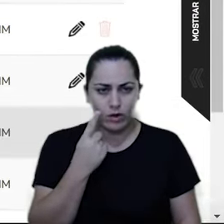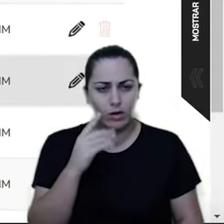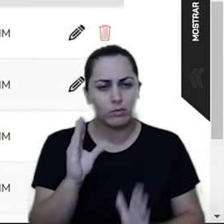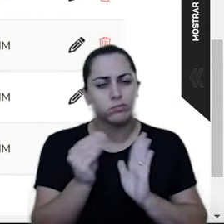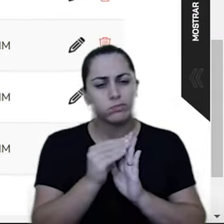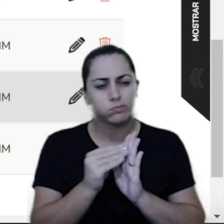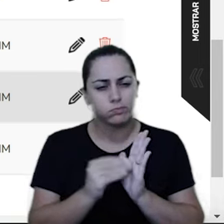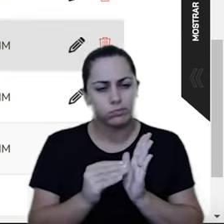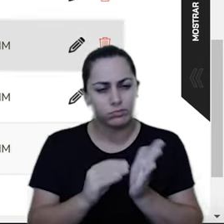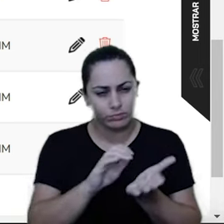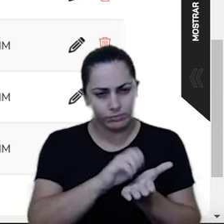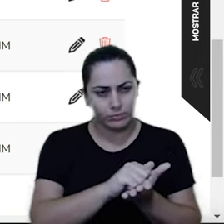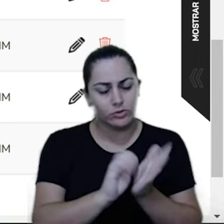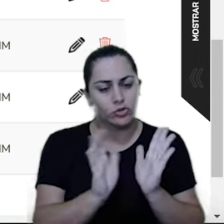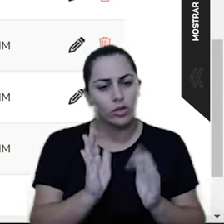registros